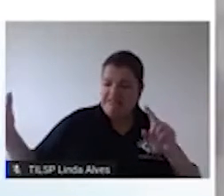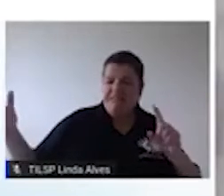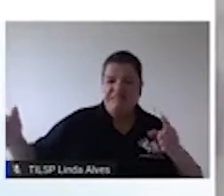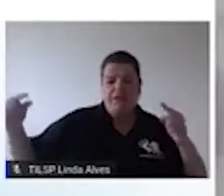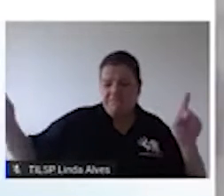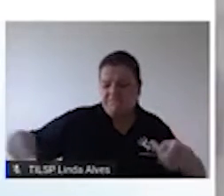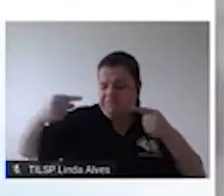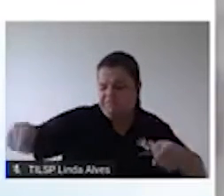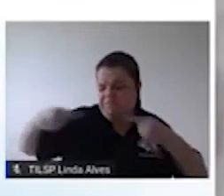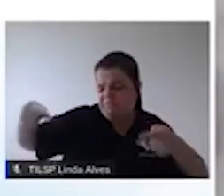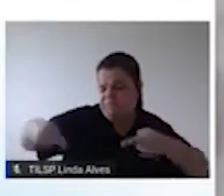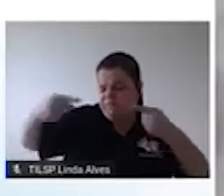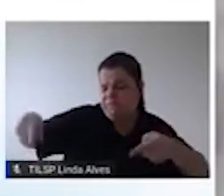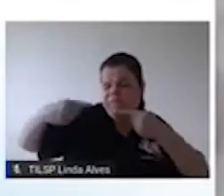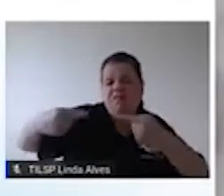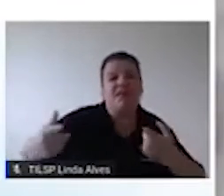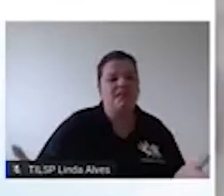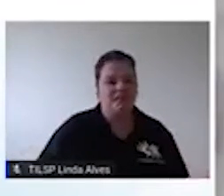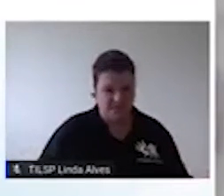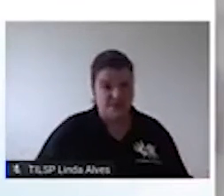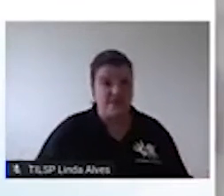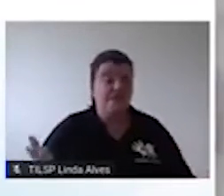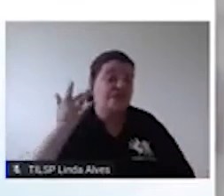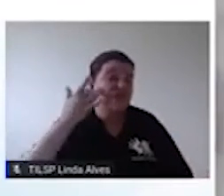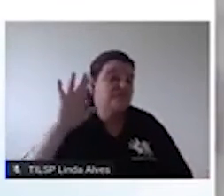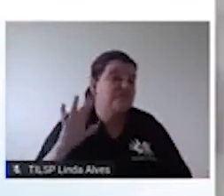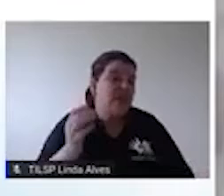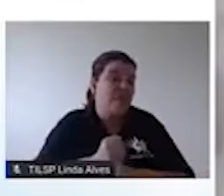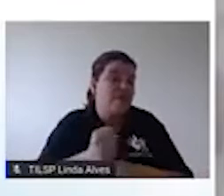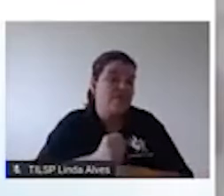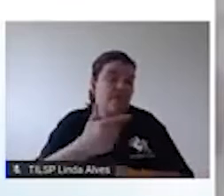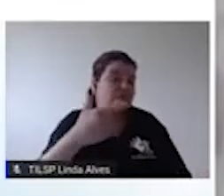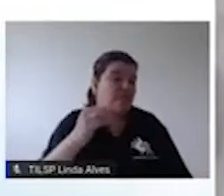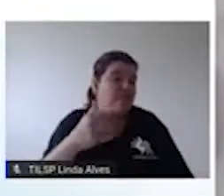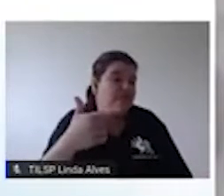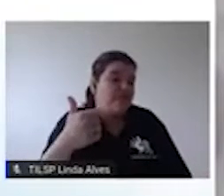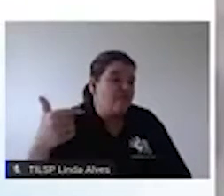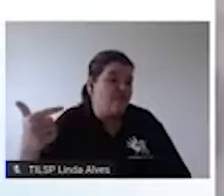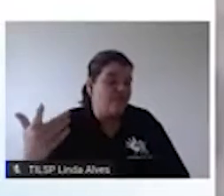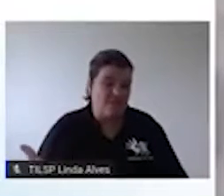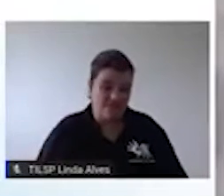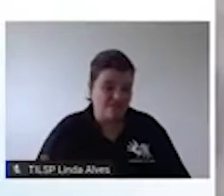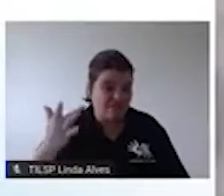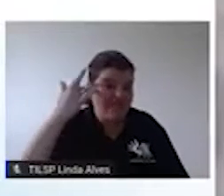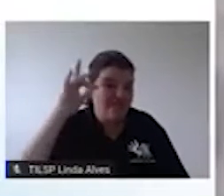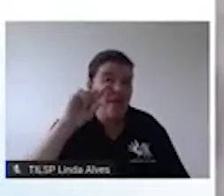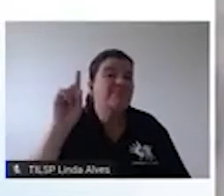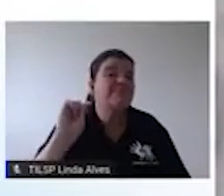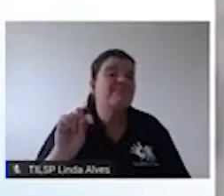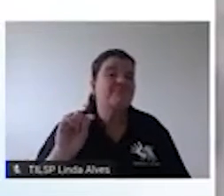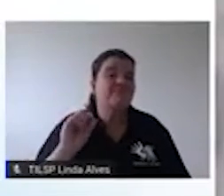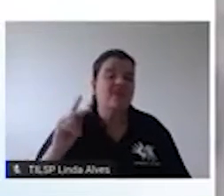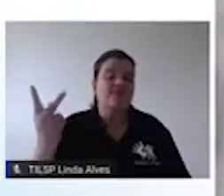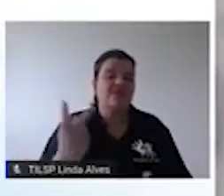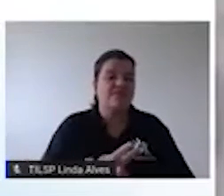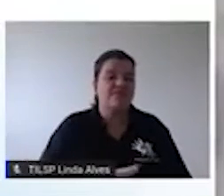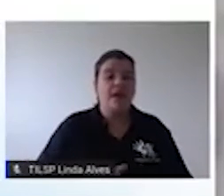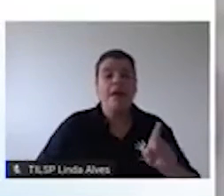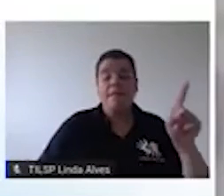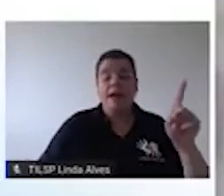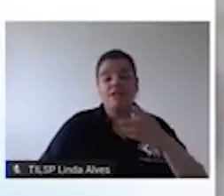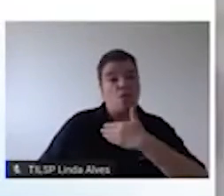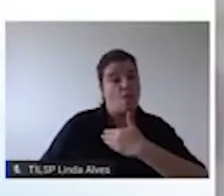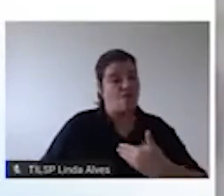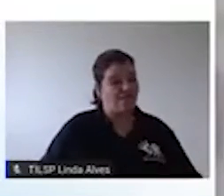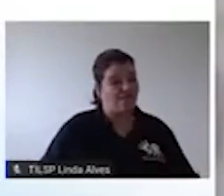a gente não sabe nada do que vai acontecer em 2022. Essa que é a verdade. Não é? Por outro lado, o governador do estado de São